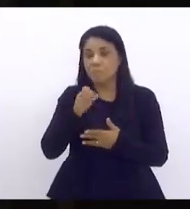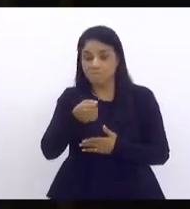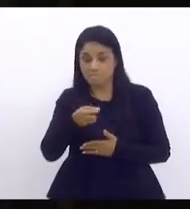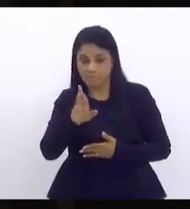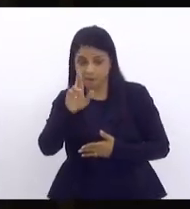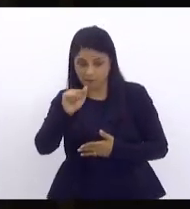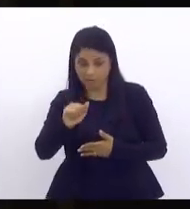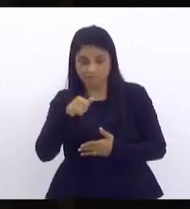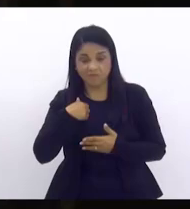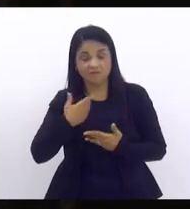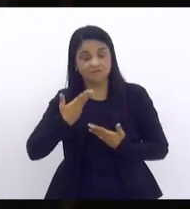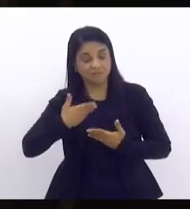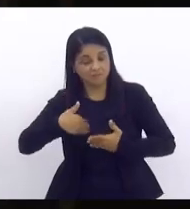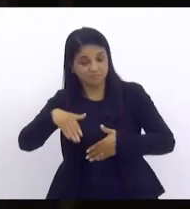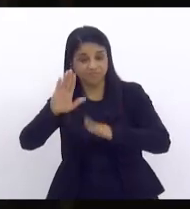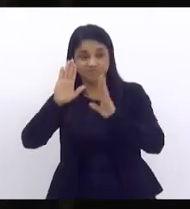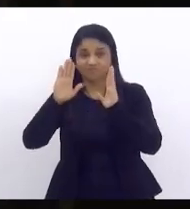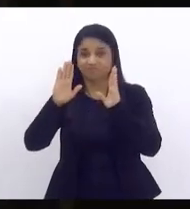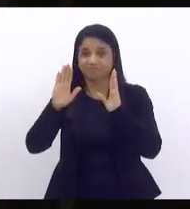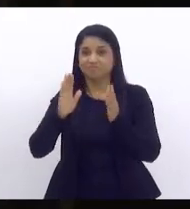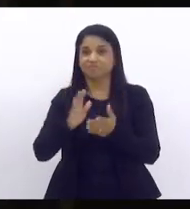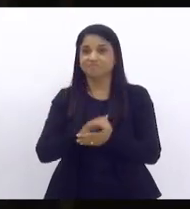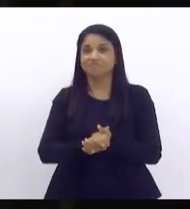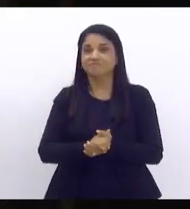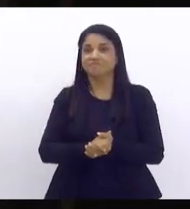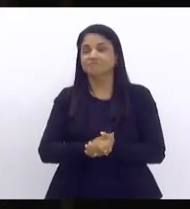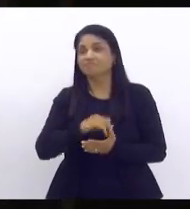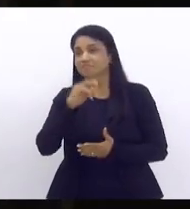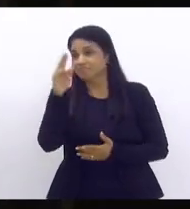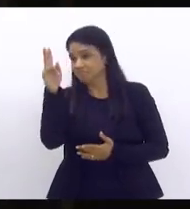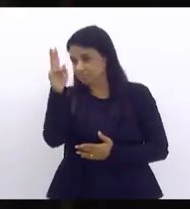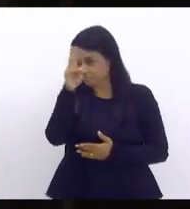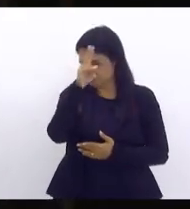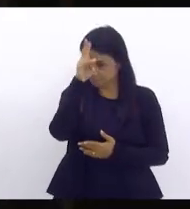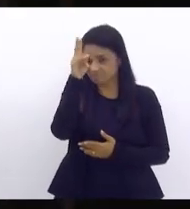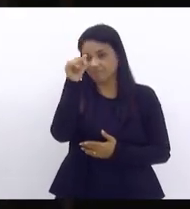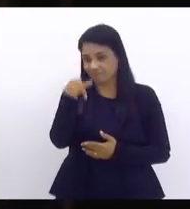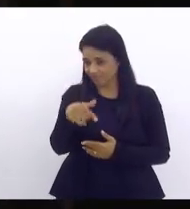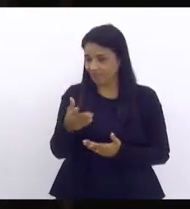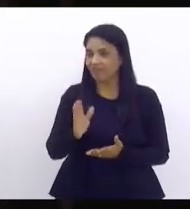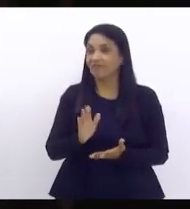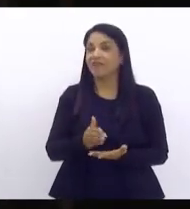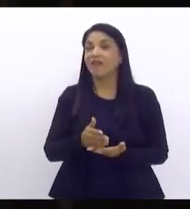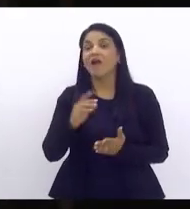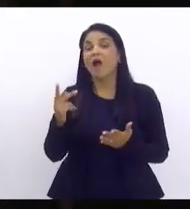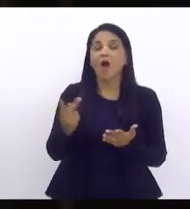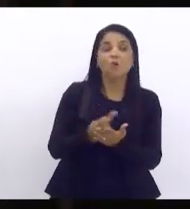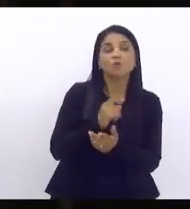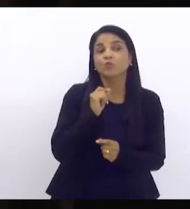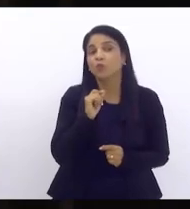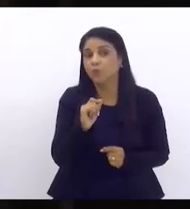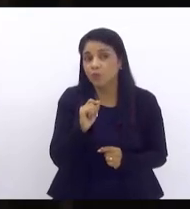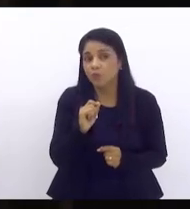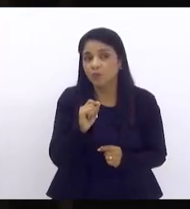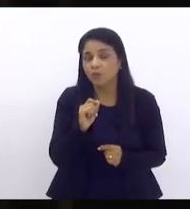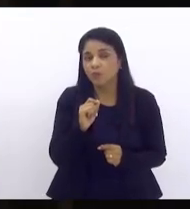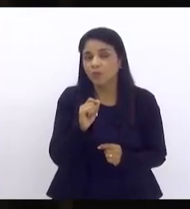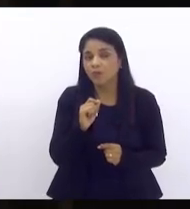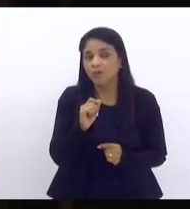gente já foi, né? É isso aí. Aí, o que que acontece?